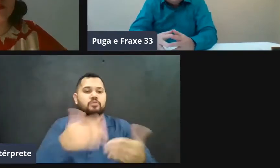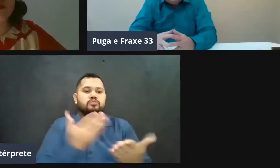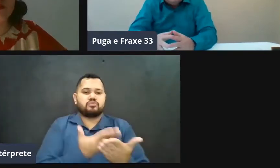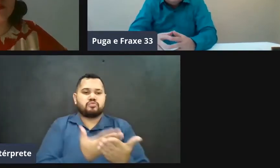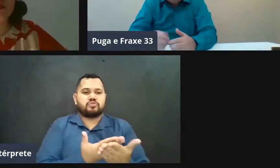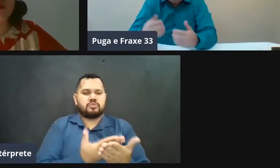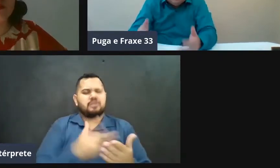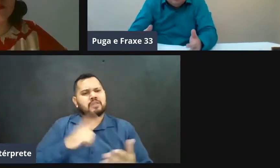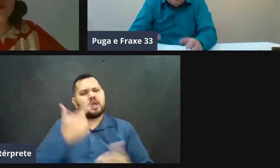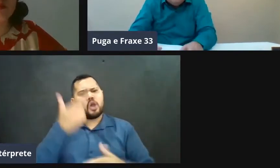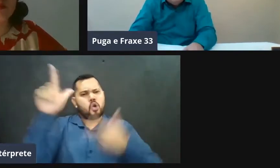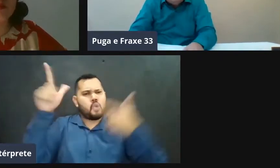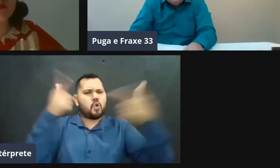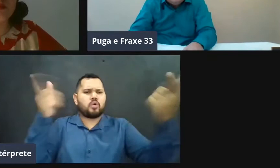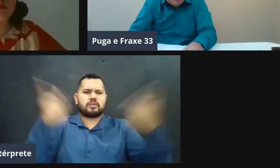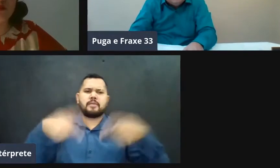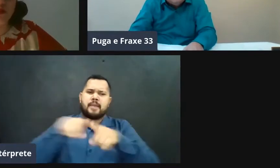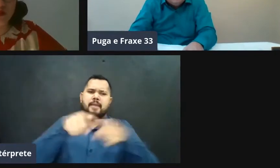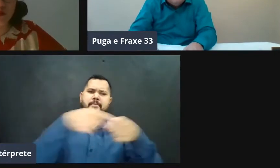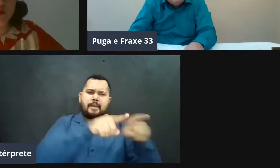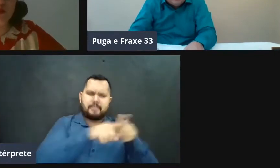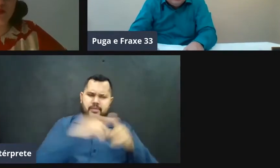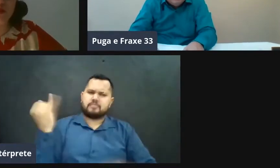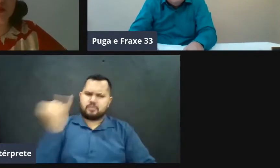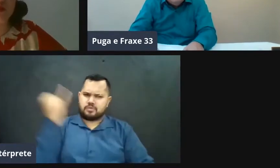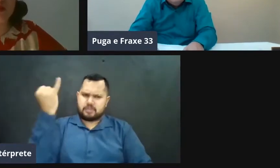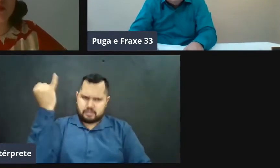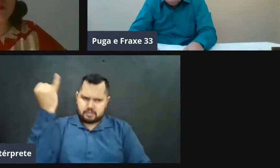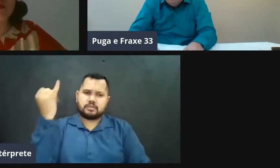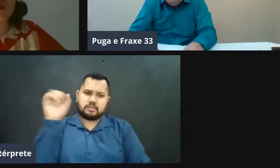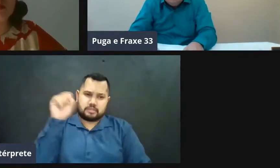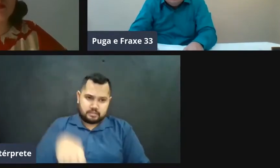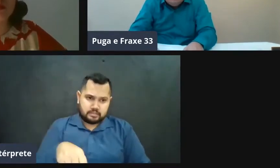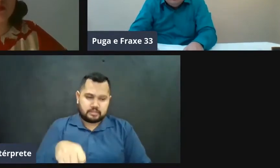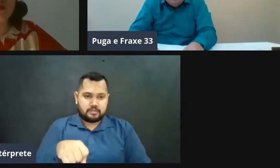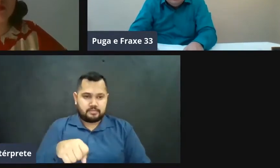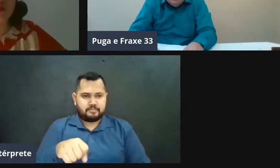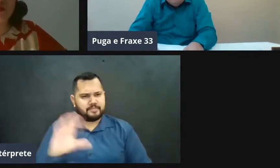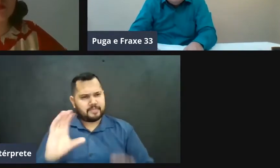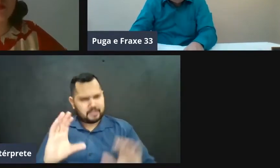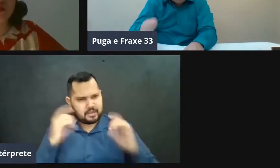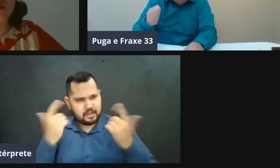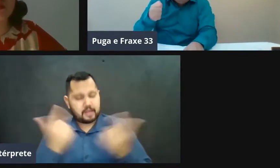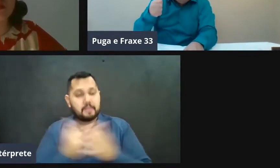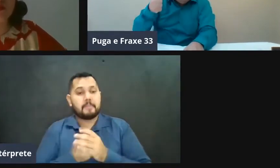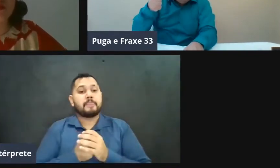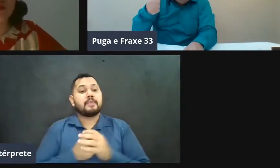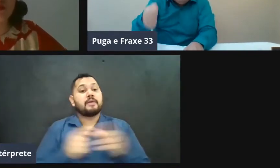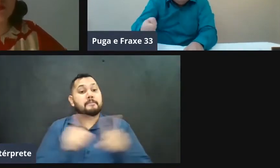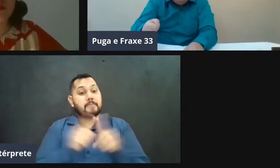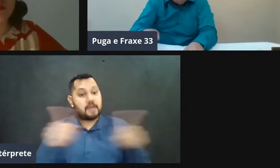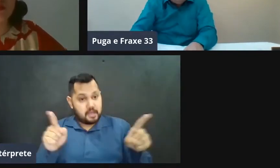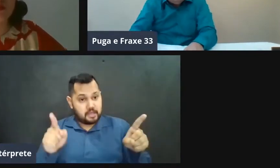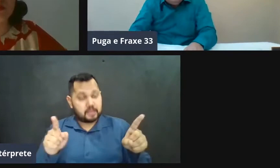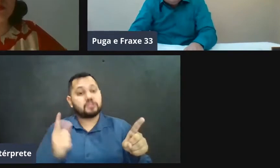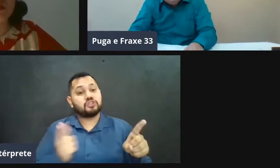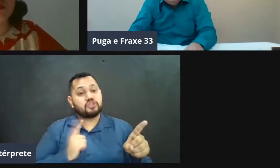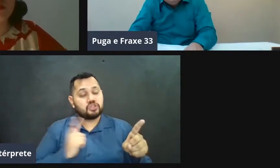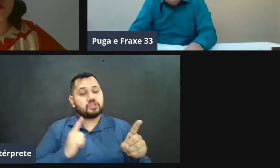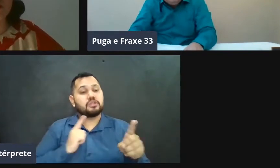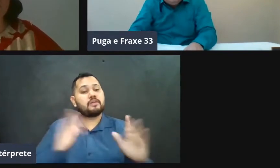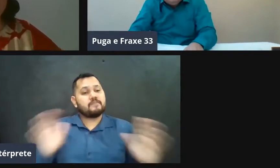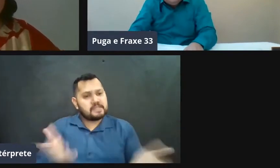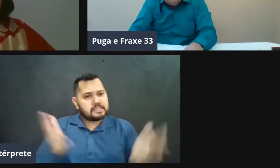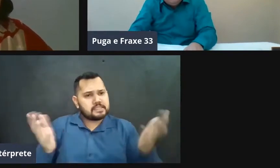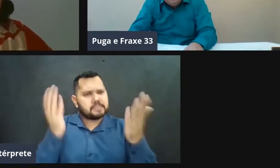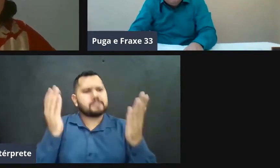bolsas de outras agências que são importantes para nós, né? E sem dúvida nenhuma, mas houve um investimento